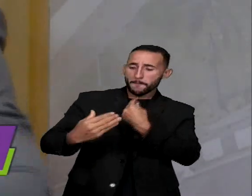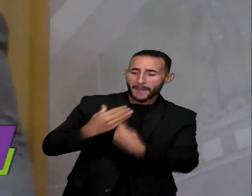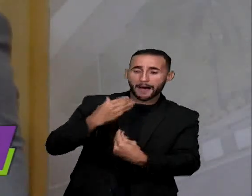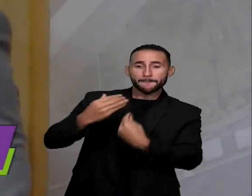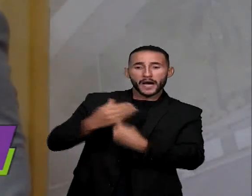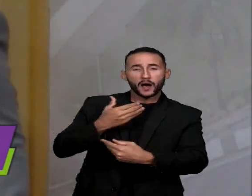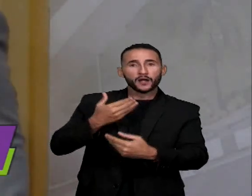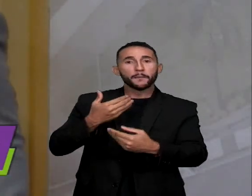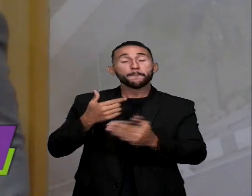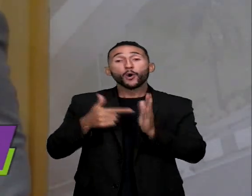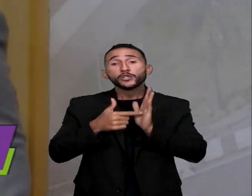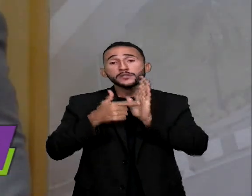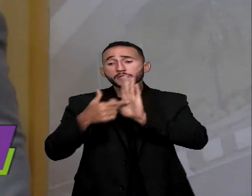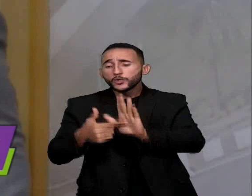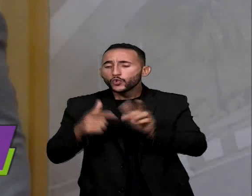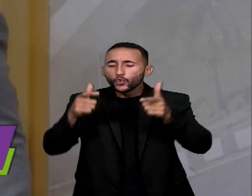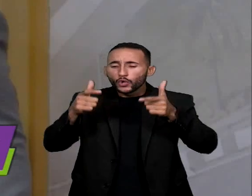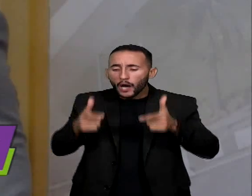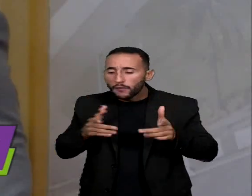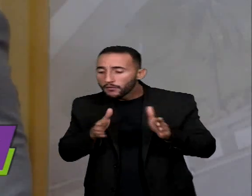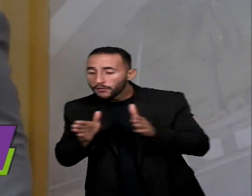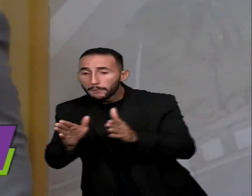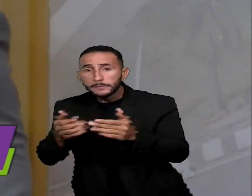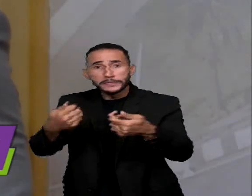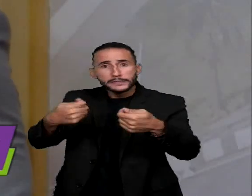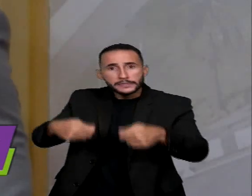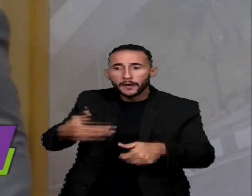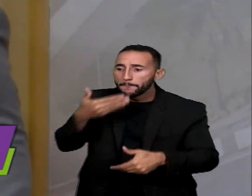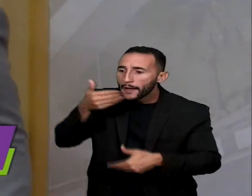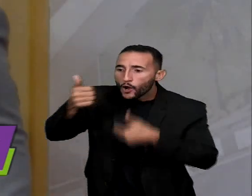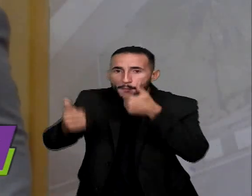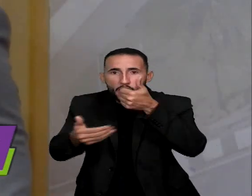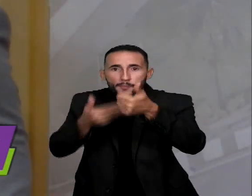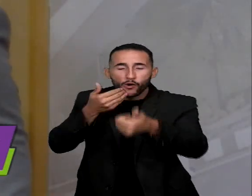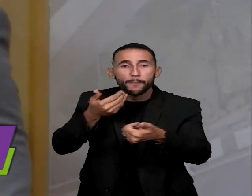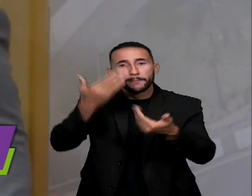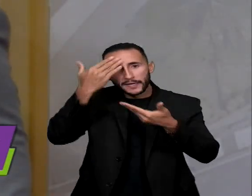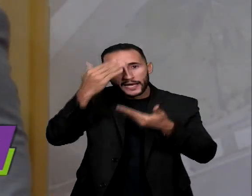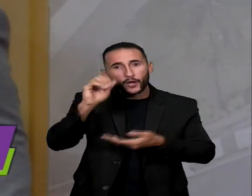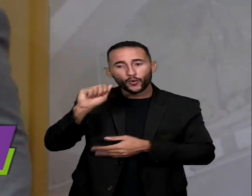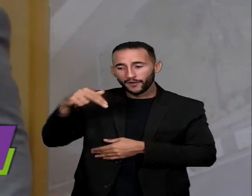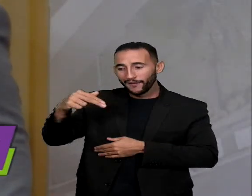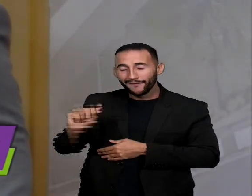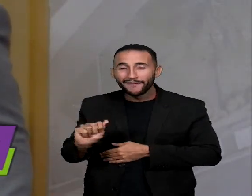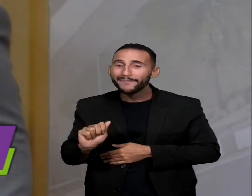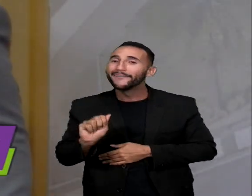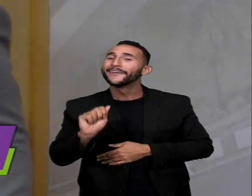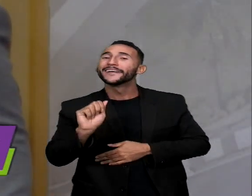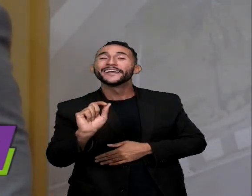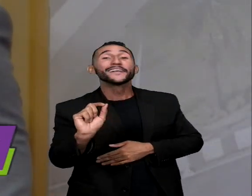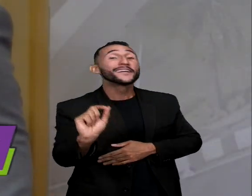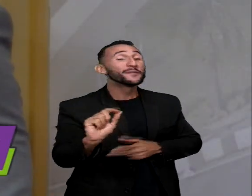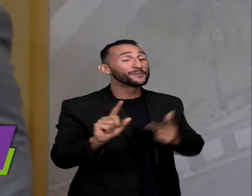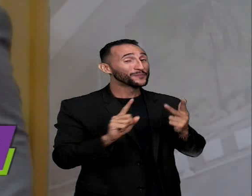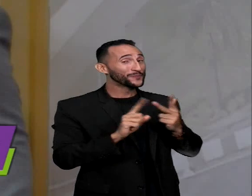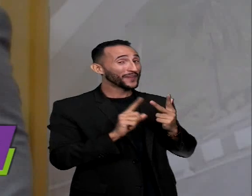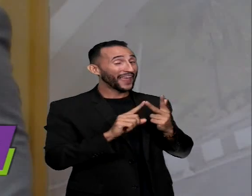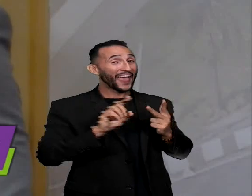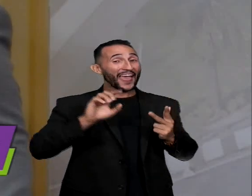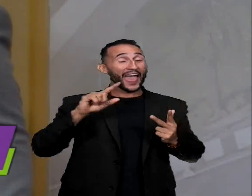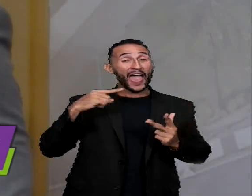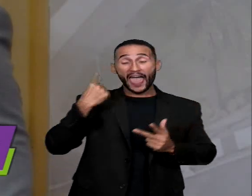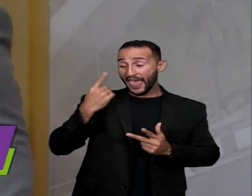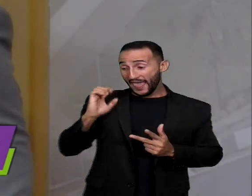mostrando onde a gente precisa avançar ainda melhorar obrigado Ana a Elsa que é a nossa líder do podemos o meu partido